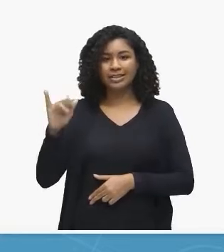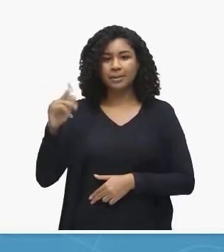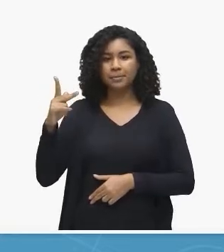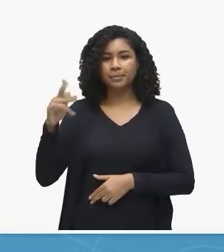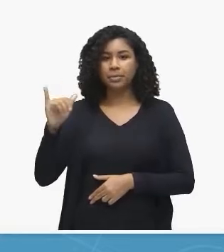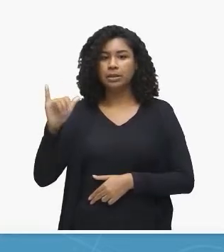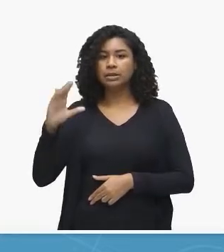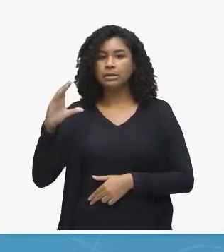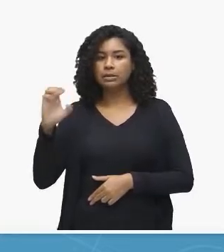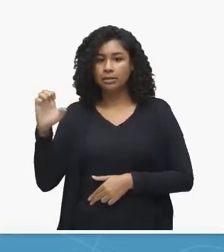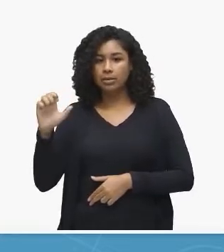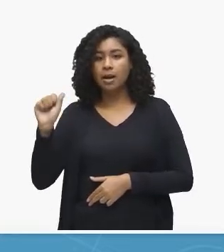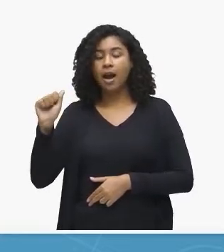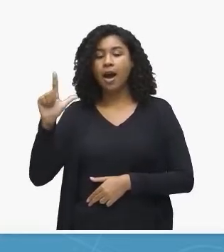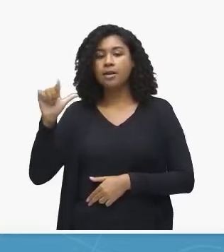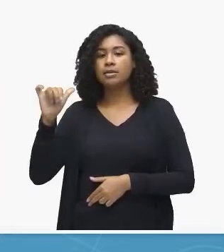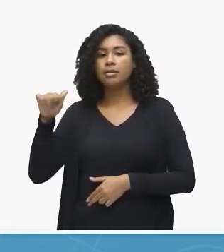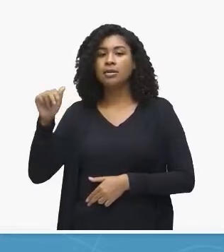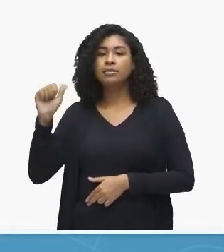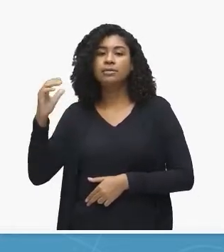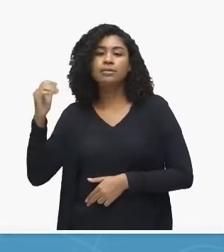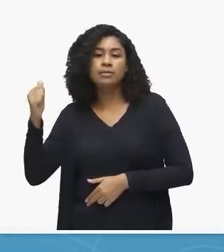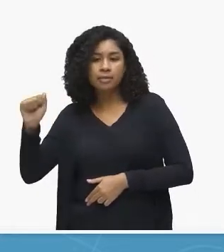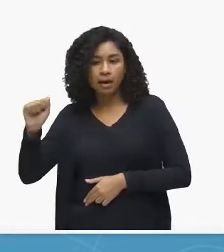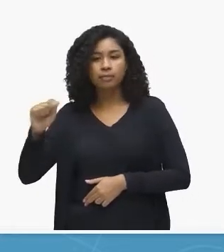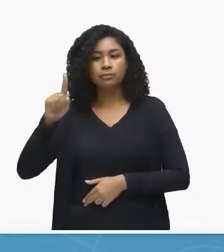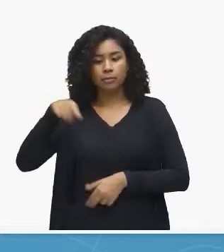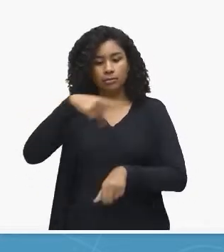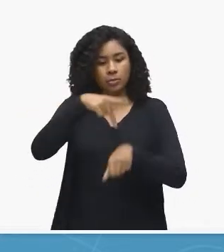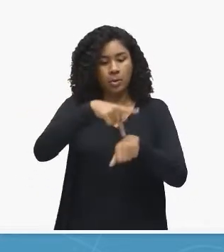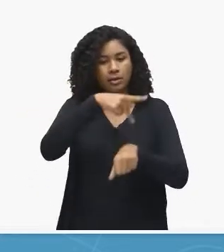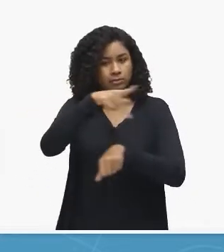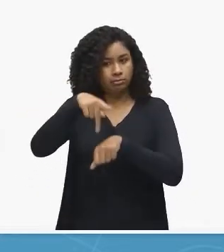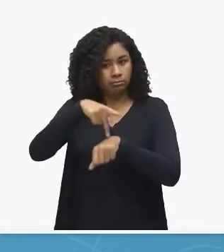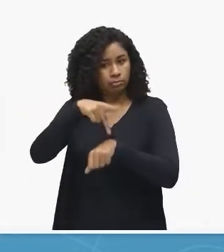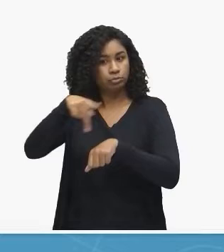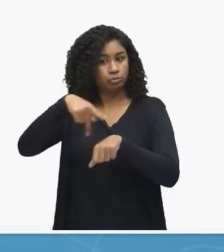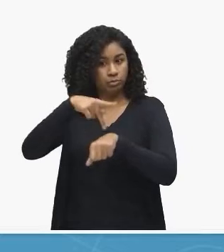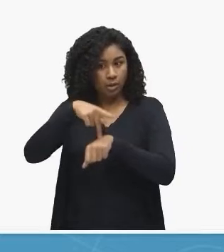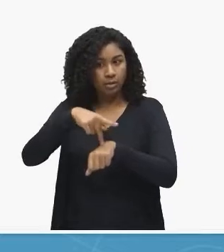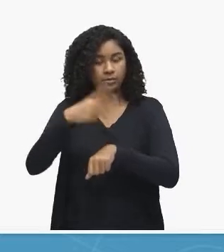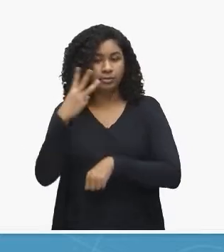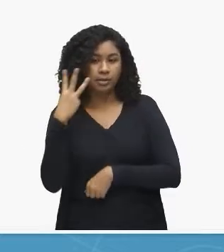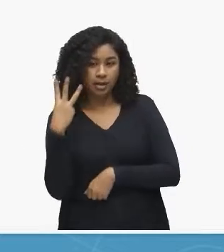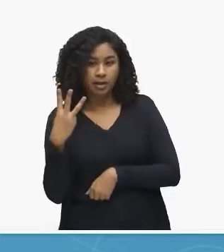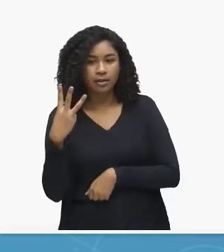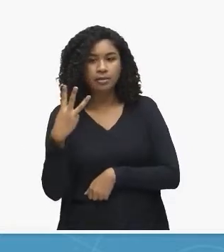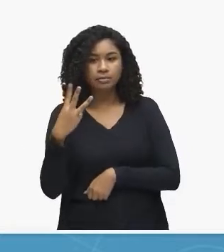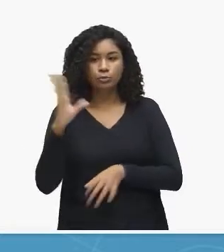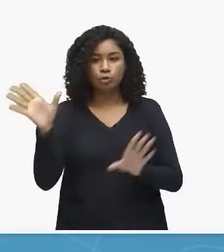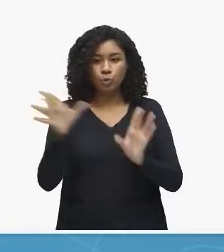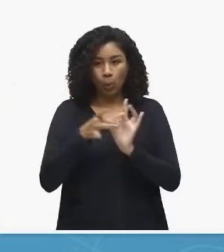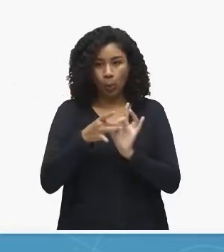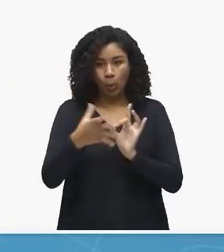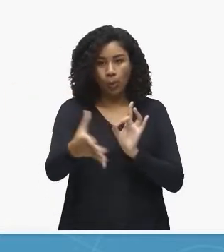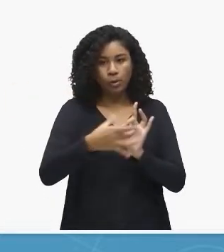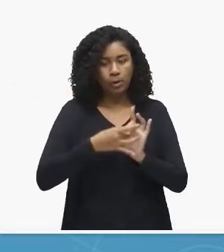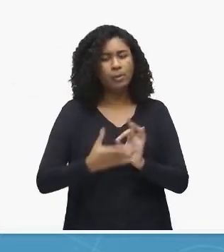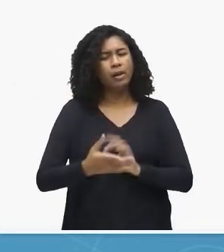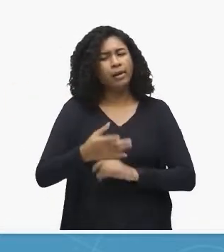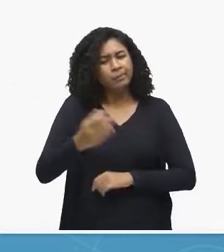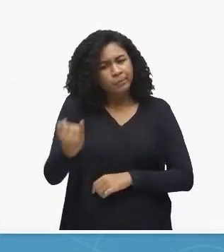gente conhecer essas alianças, né, para que a gente possa entender o desenrolar da guerra. Em